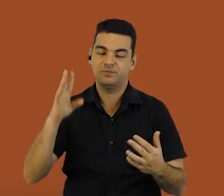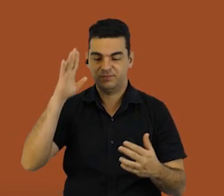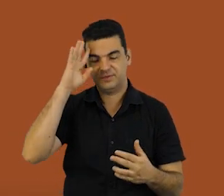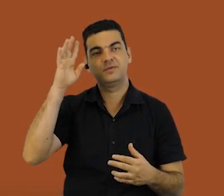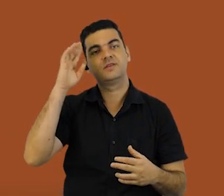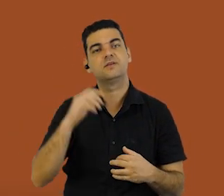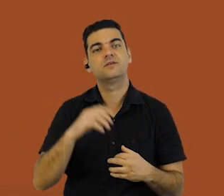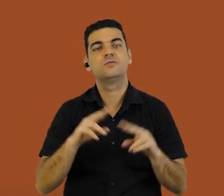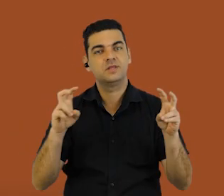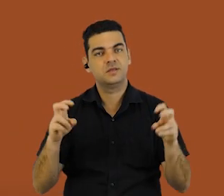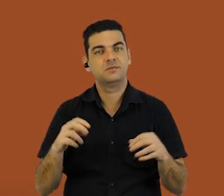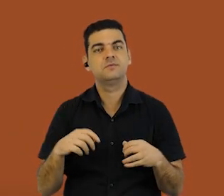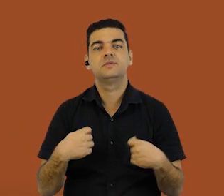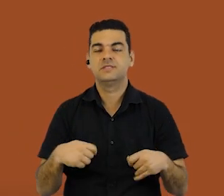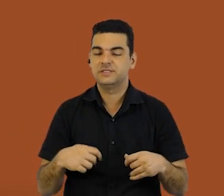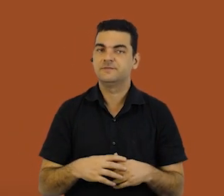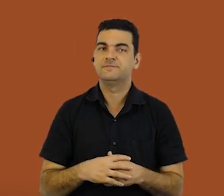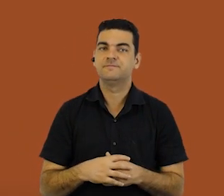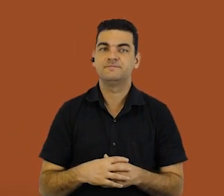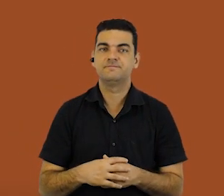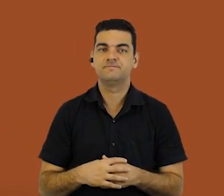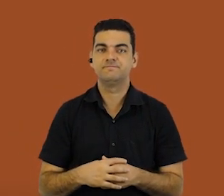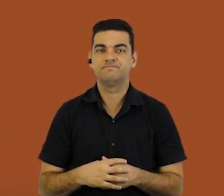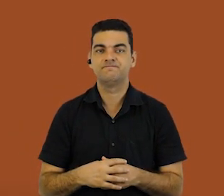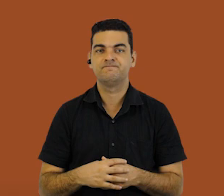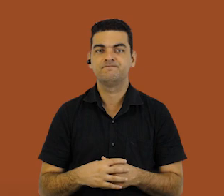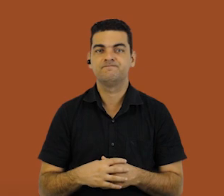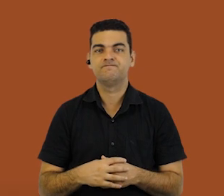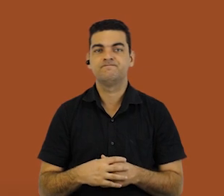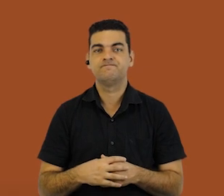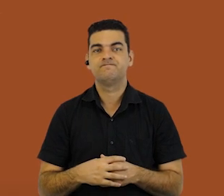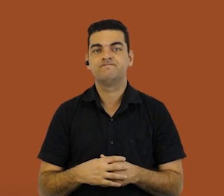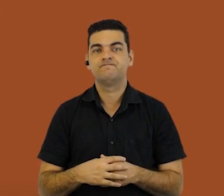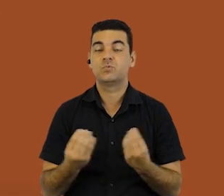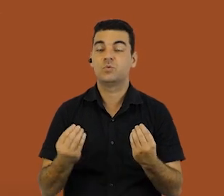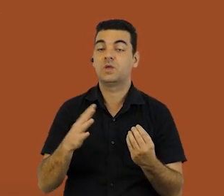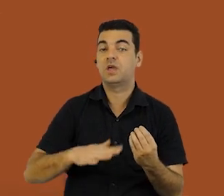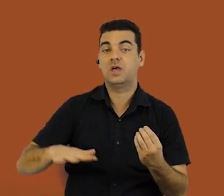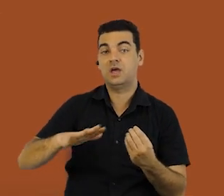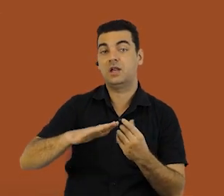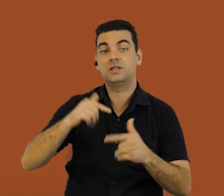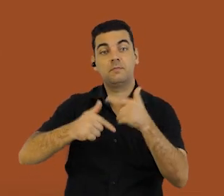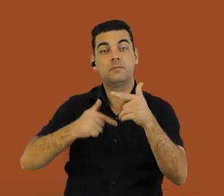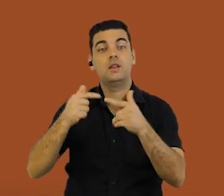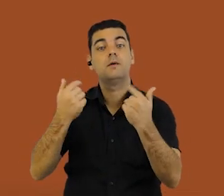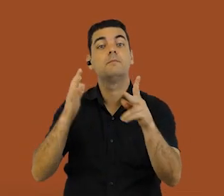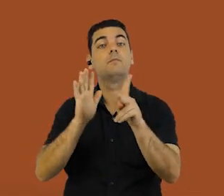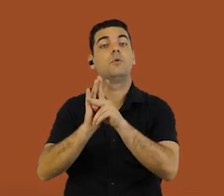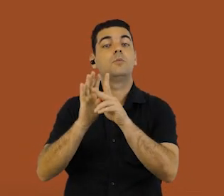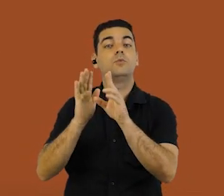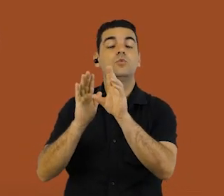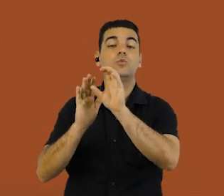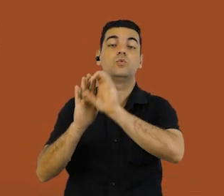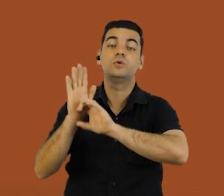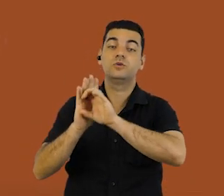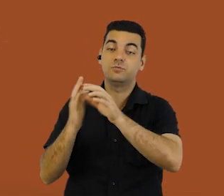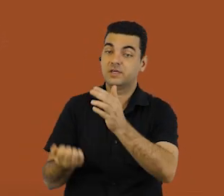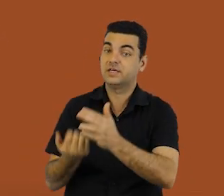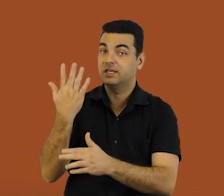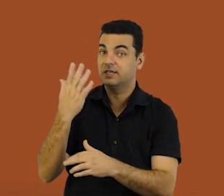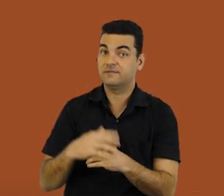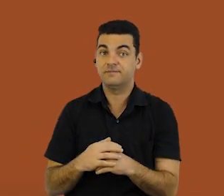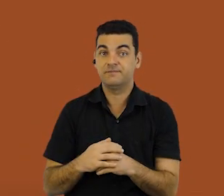rever as questões epistemológicas, as questões cosmogônicas, as questões ontológicas